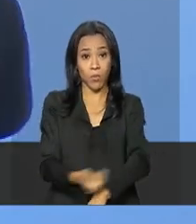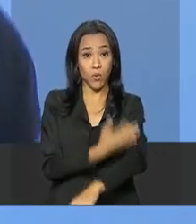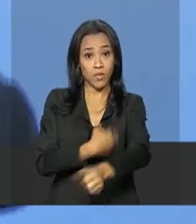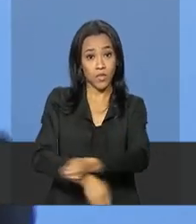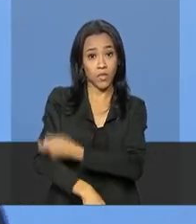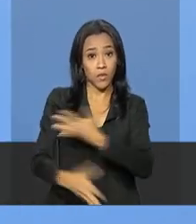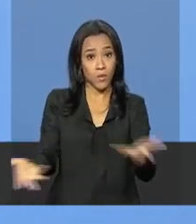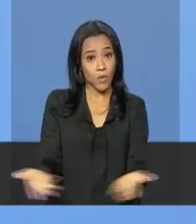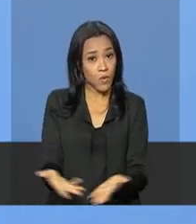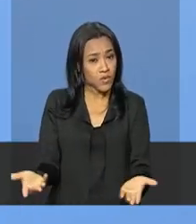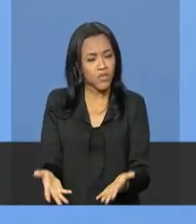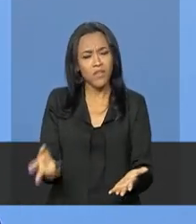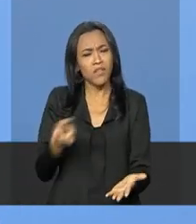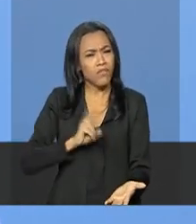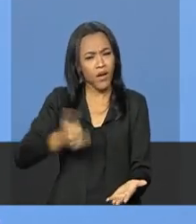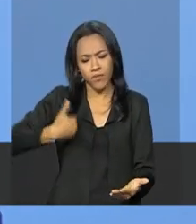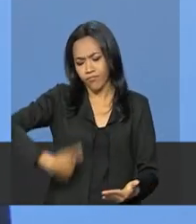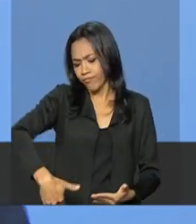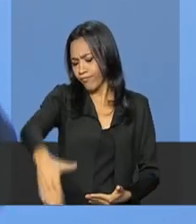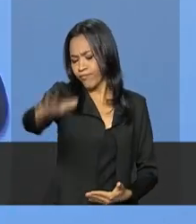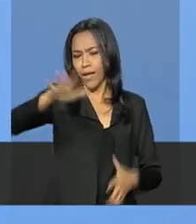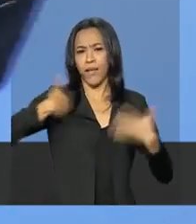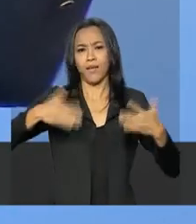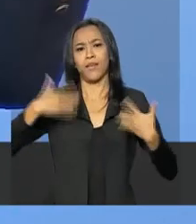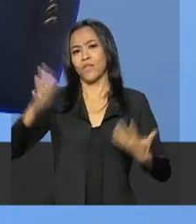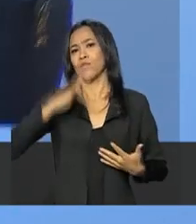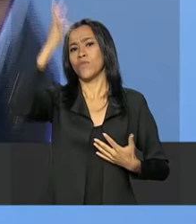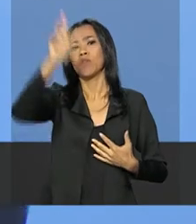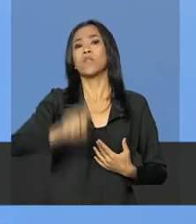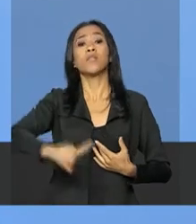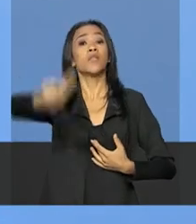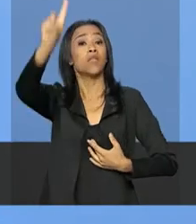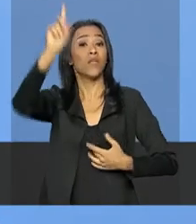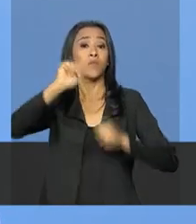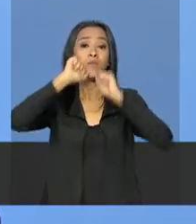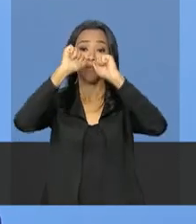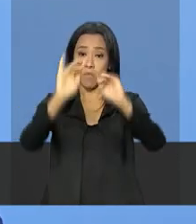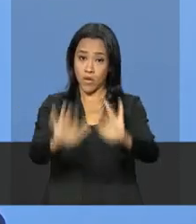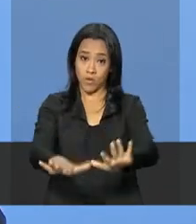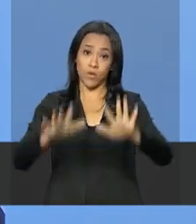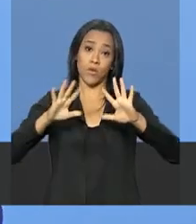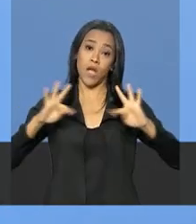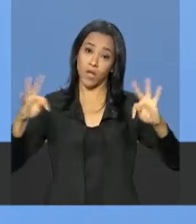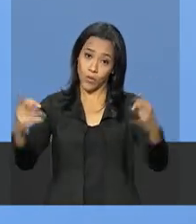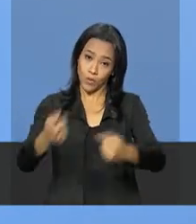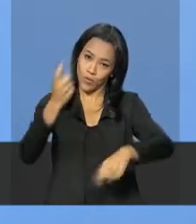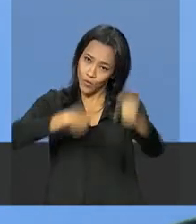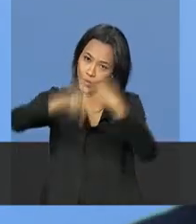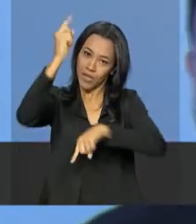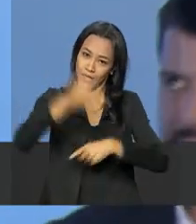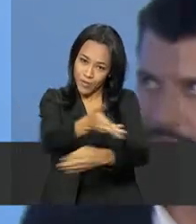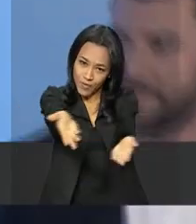tantas alegrias no futuro que deus nos abençoe a todos sucesso